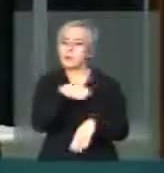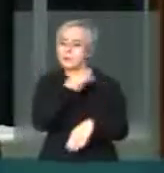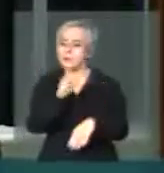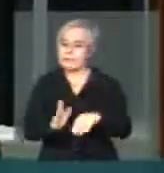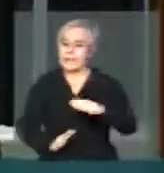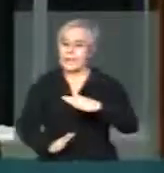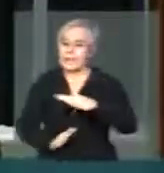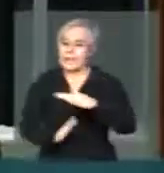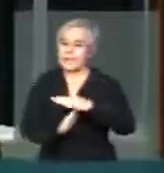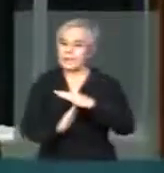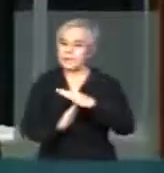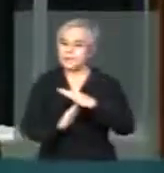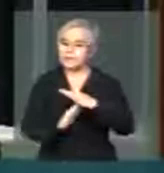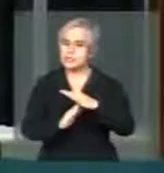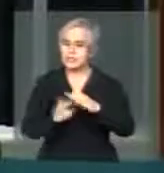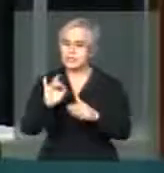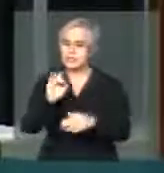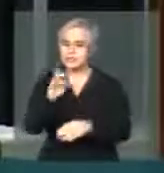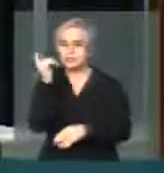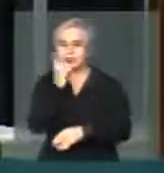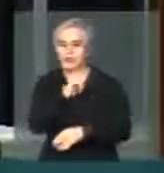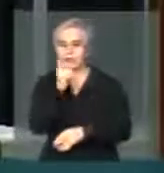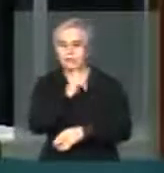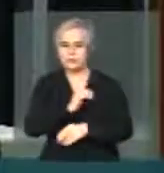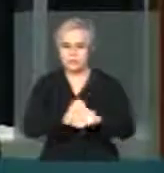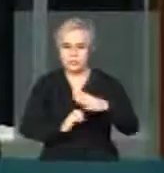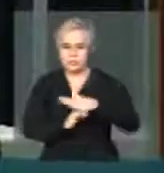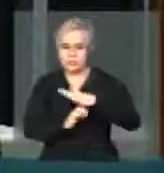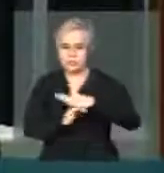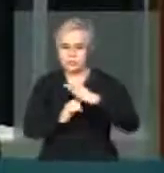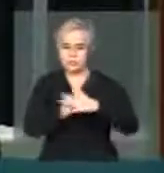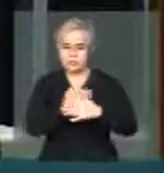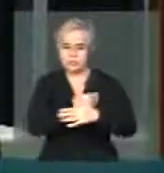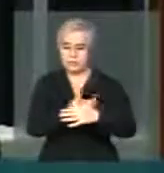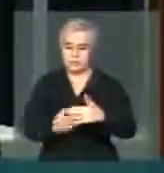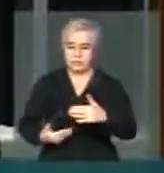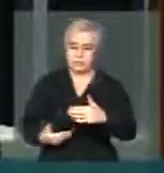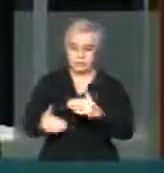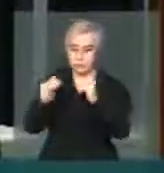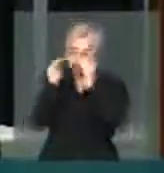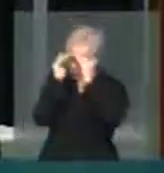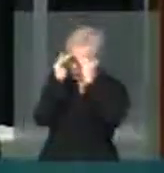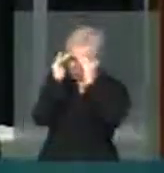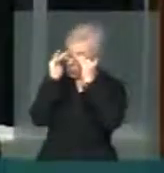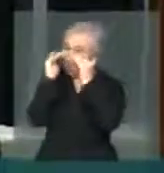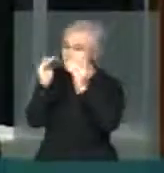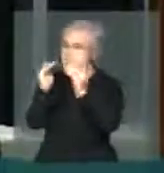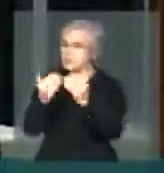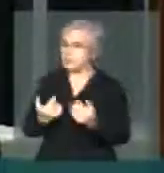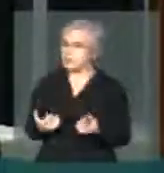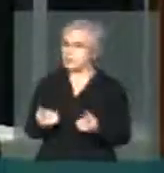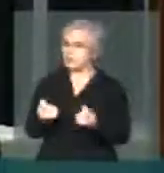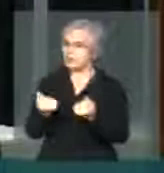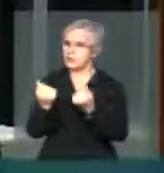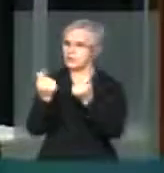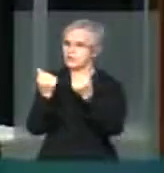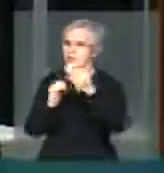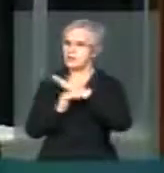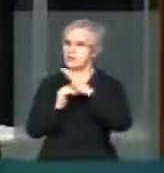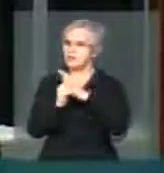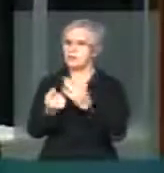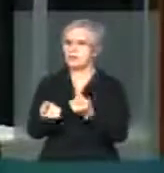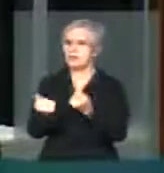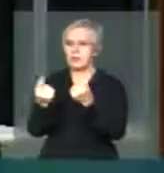de agregar os interesses dessas empresas estatais, subordiná-lo aos interesses do capital privado e especialmente do